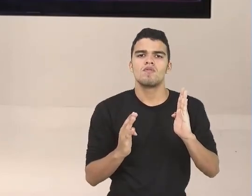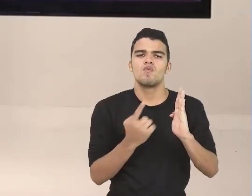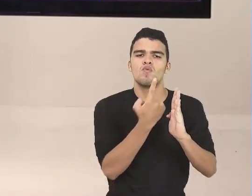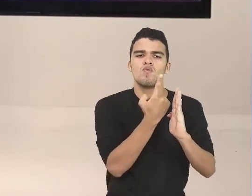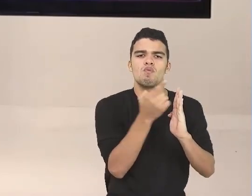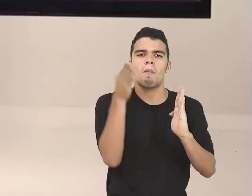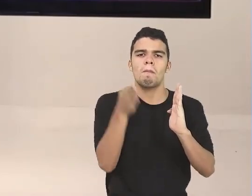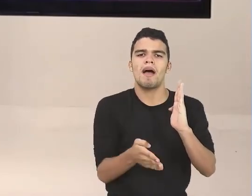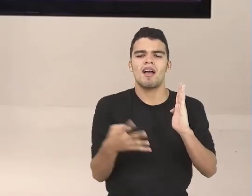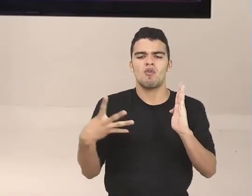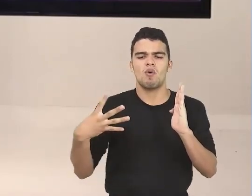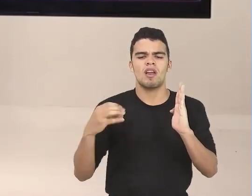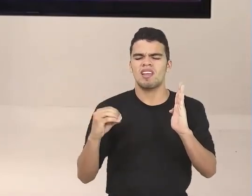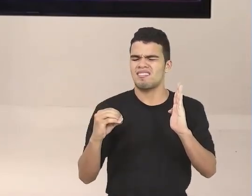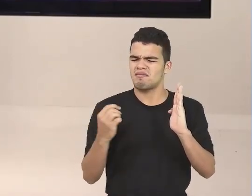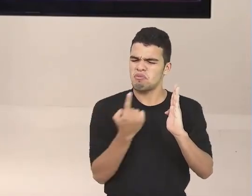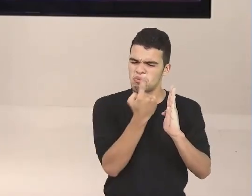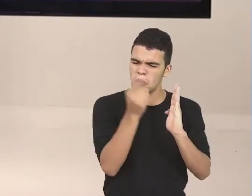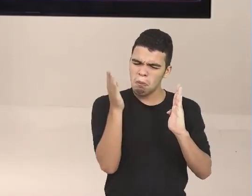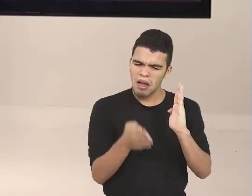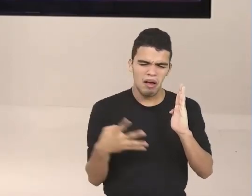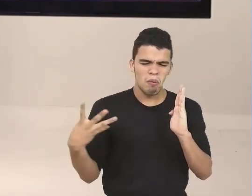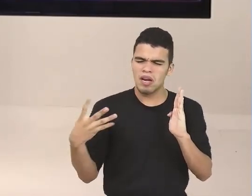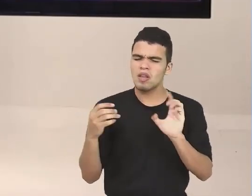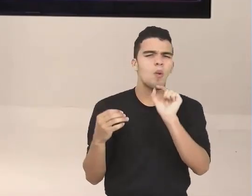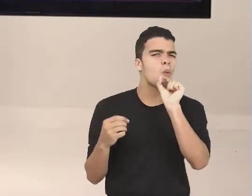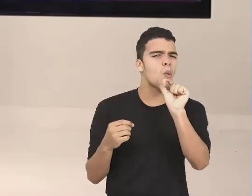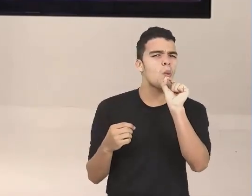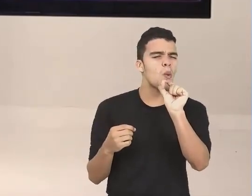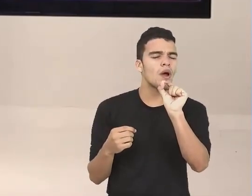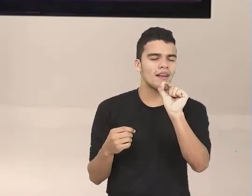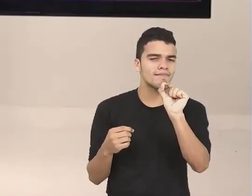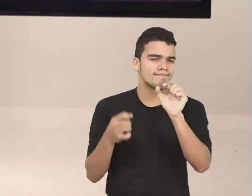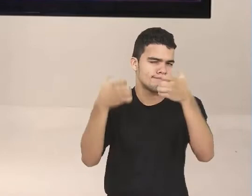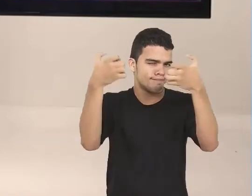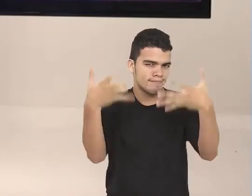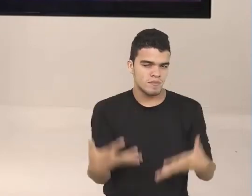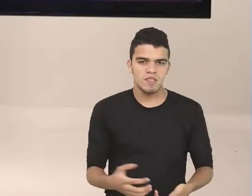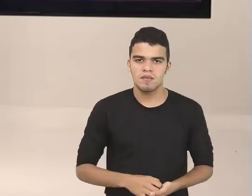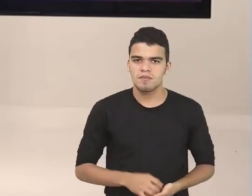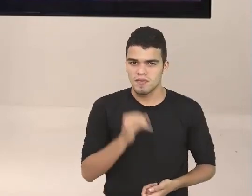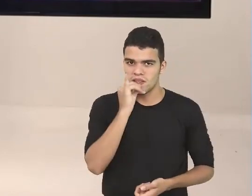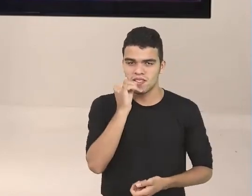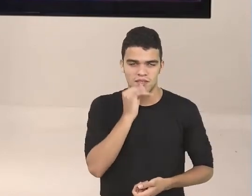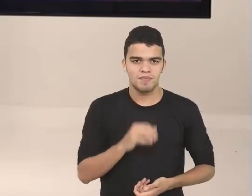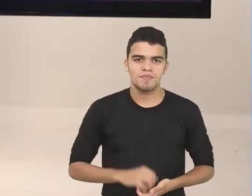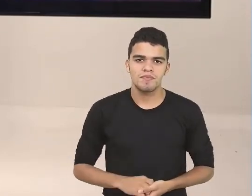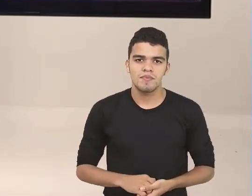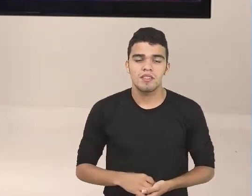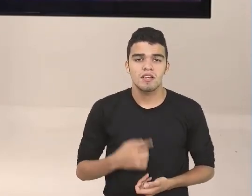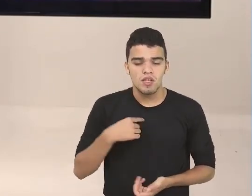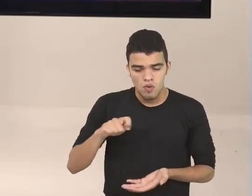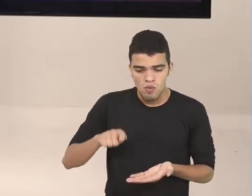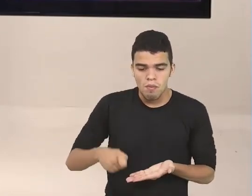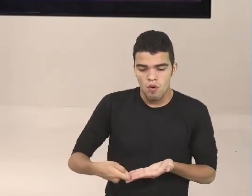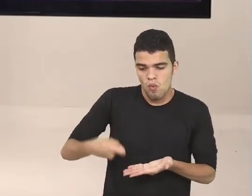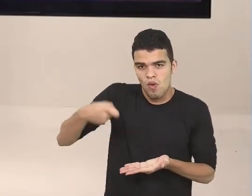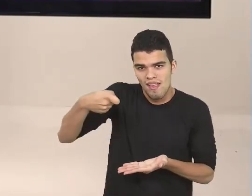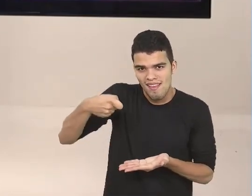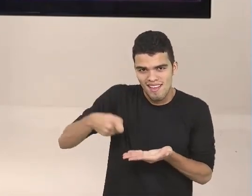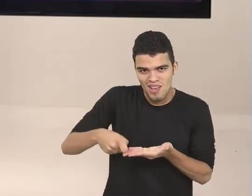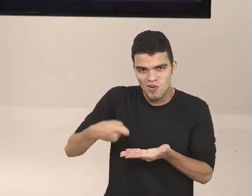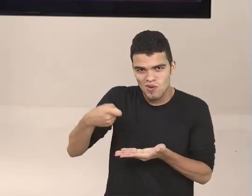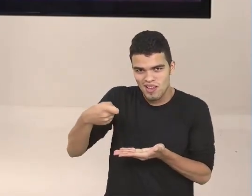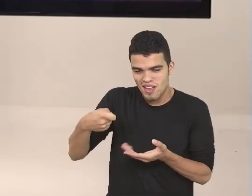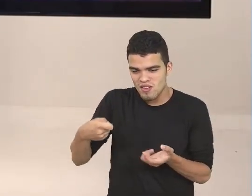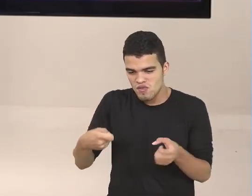aquela concentração de água sanitária de 1 para 40? Digamos que você pegue 1 colher de água sanitária e coloque